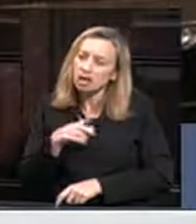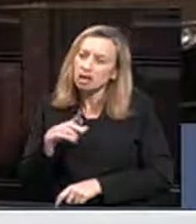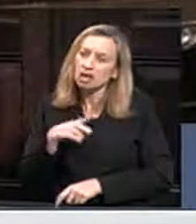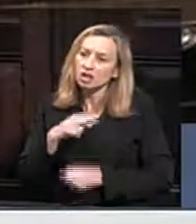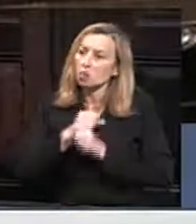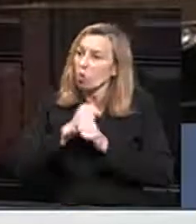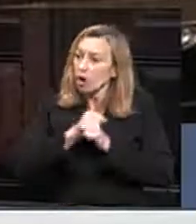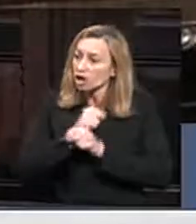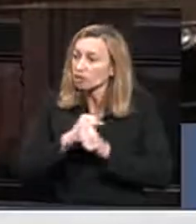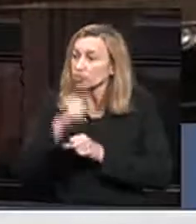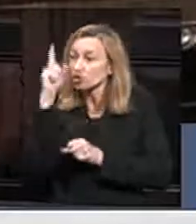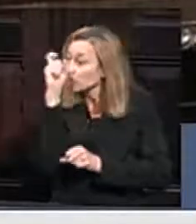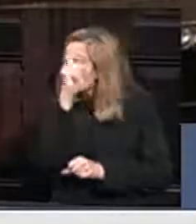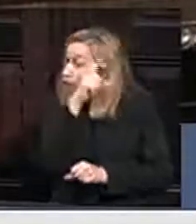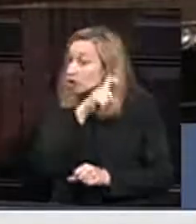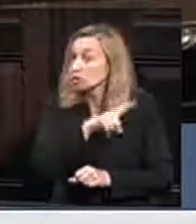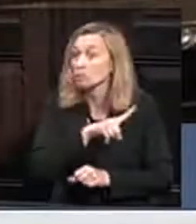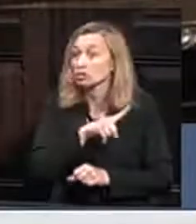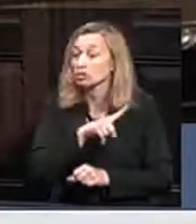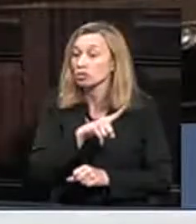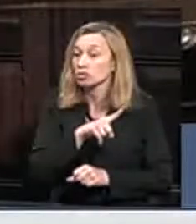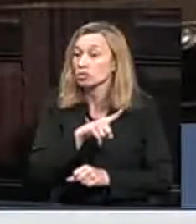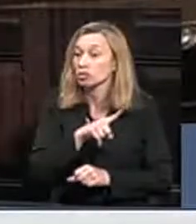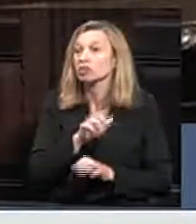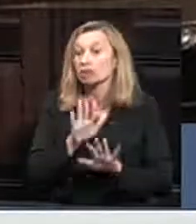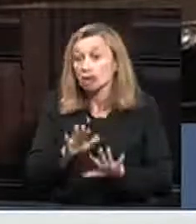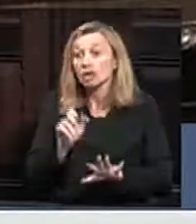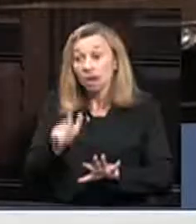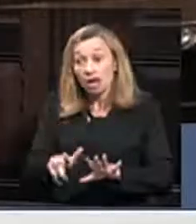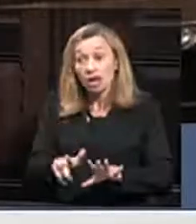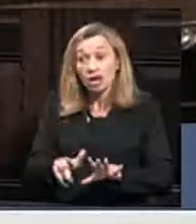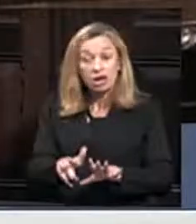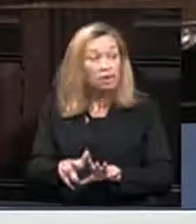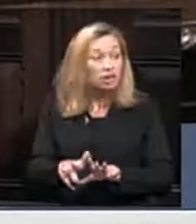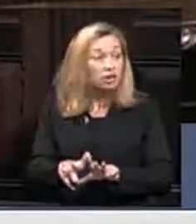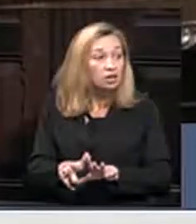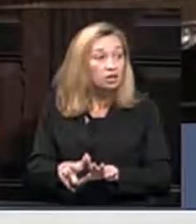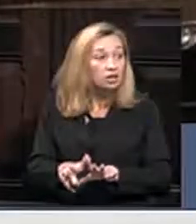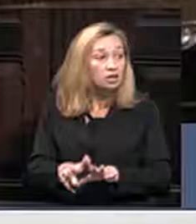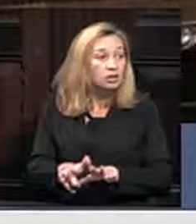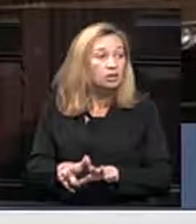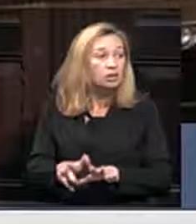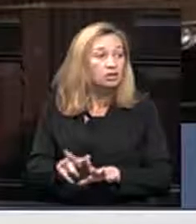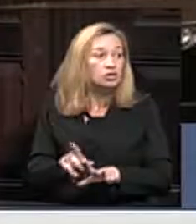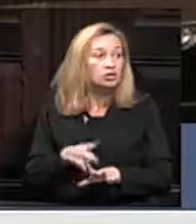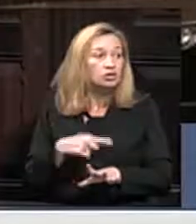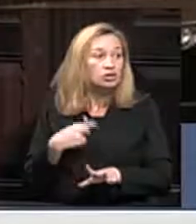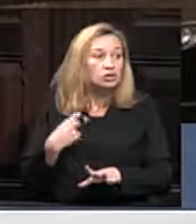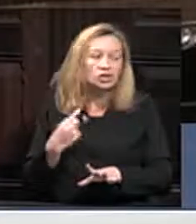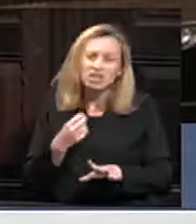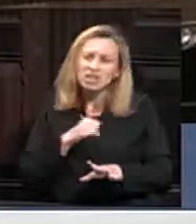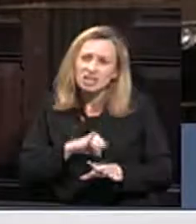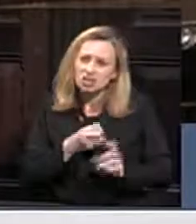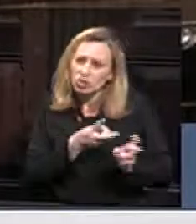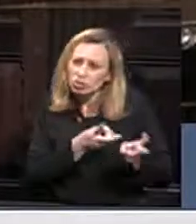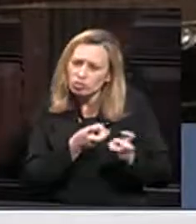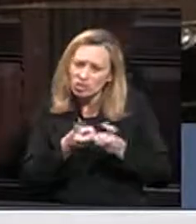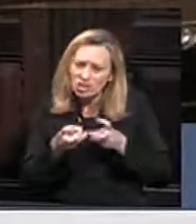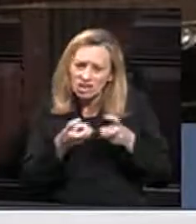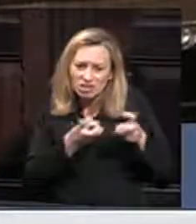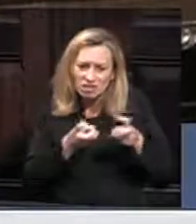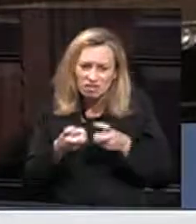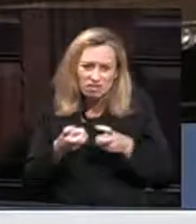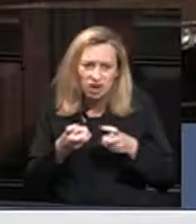extremamente difícil. E assim foi. Nós que aqui chegamos em 2015, se observássemos